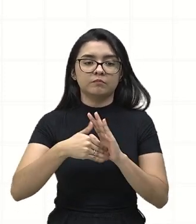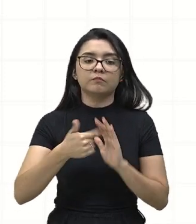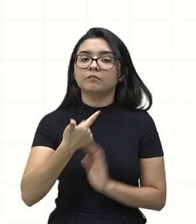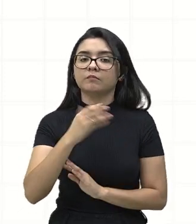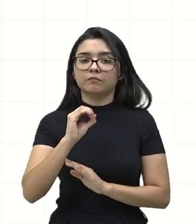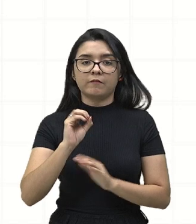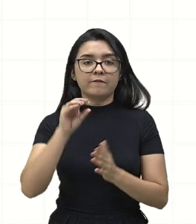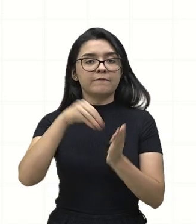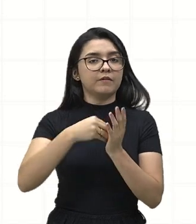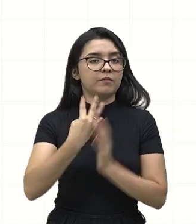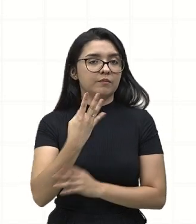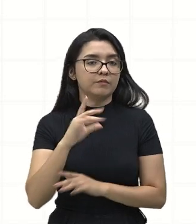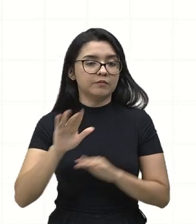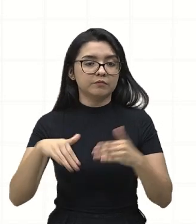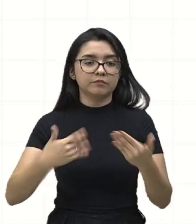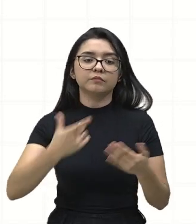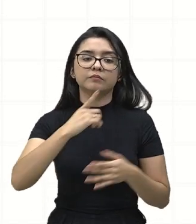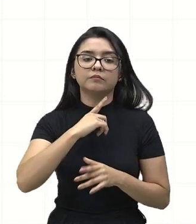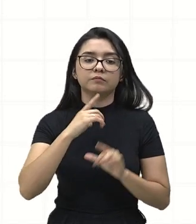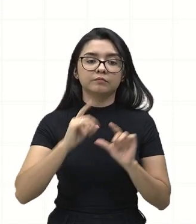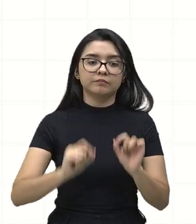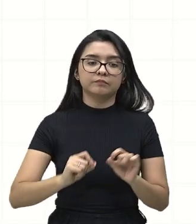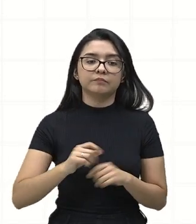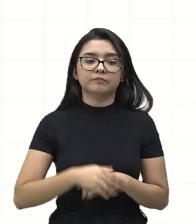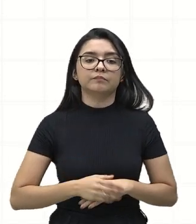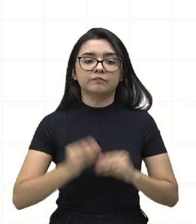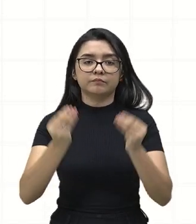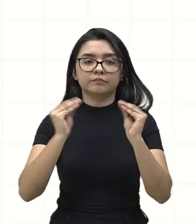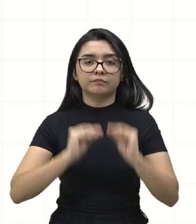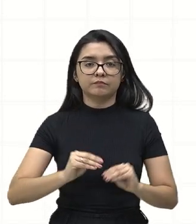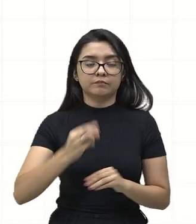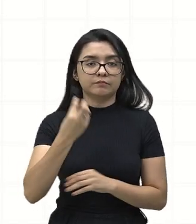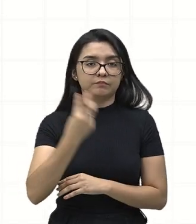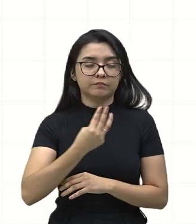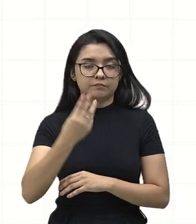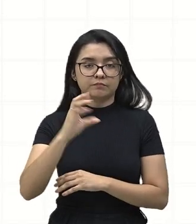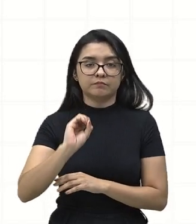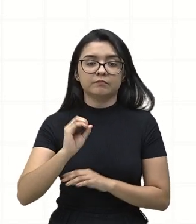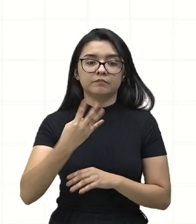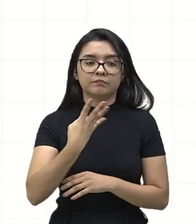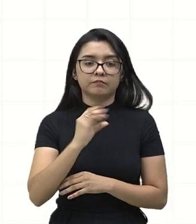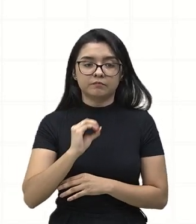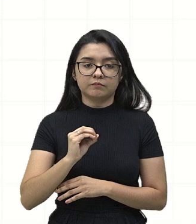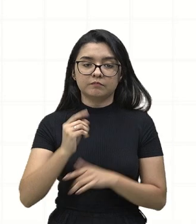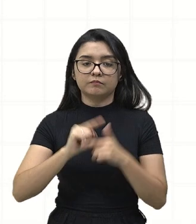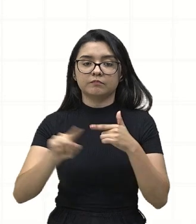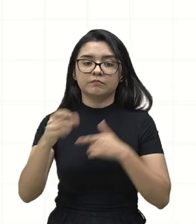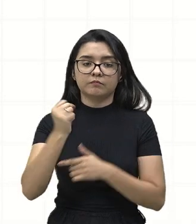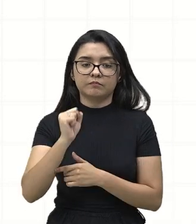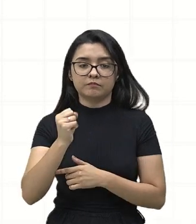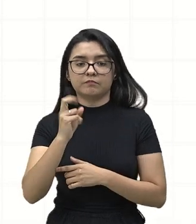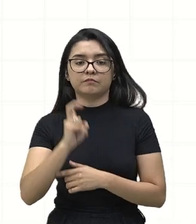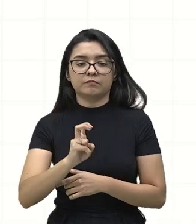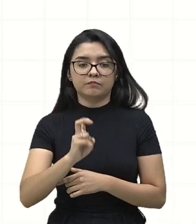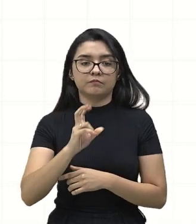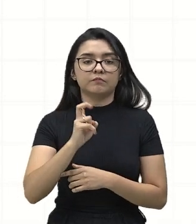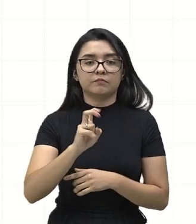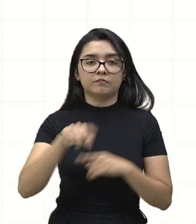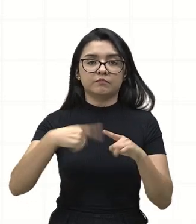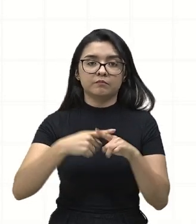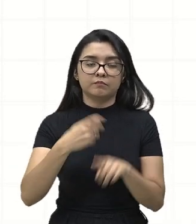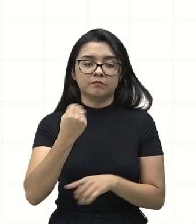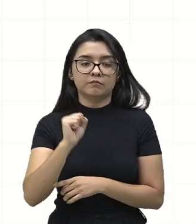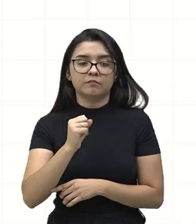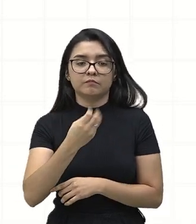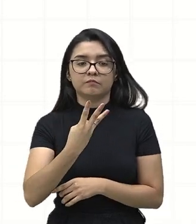faltam 4. Aí nós pegamos o terceiro zero. 40 dividido por 8, 5. 5 vezes 8,